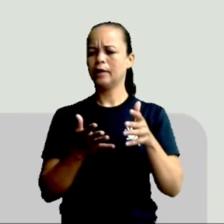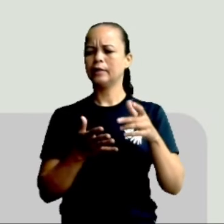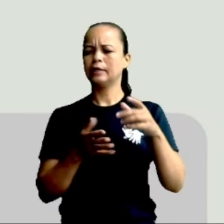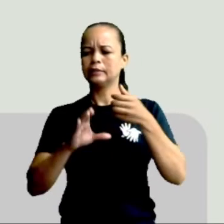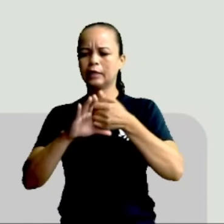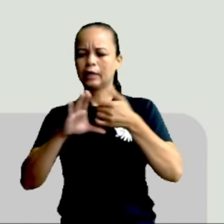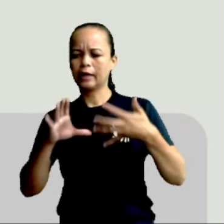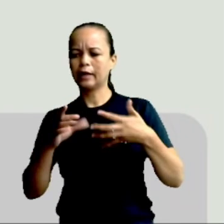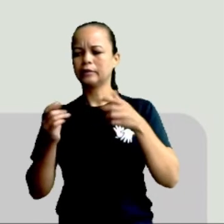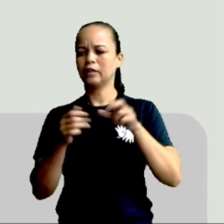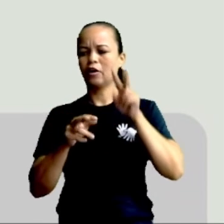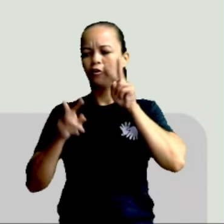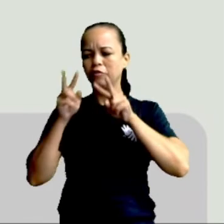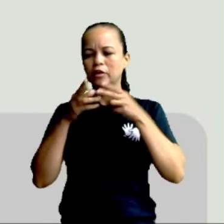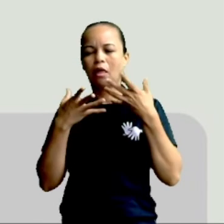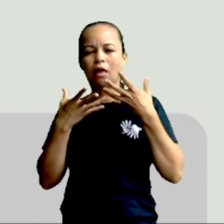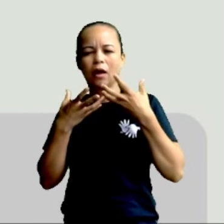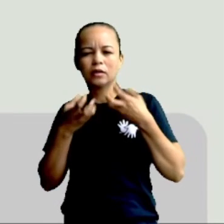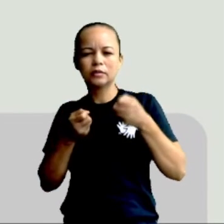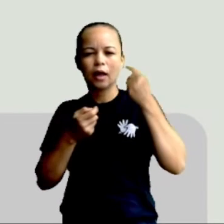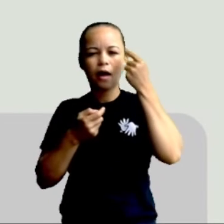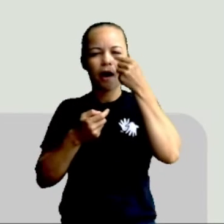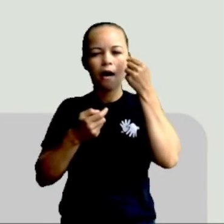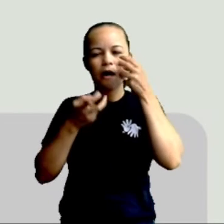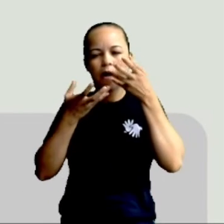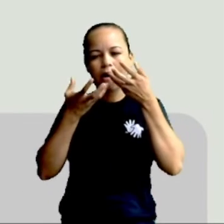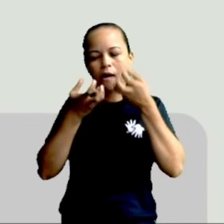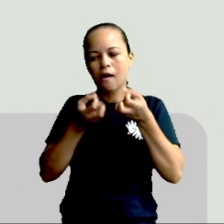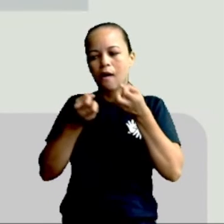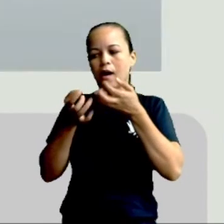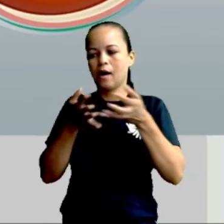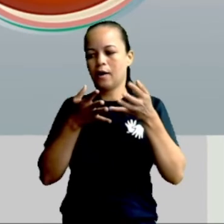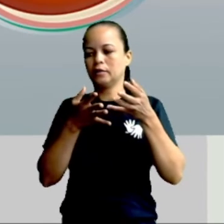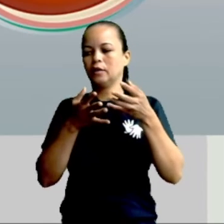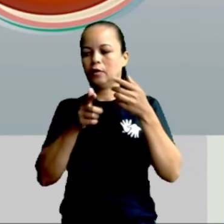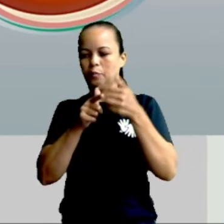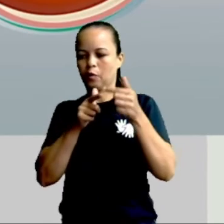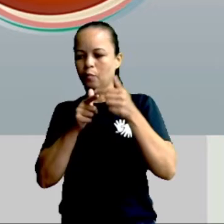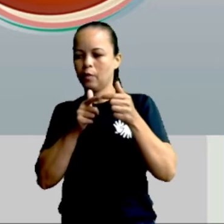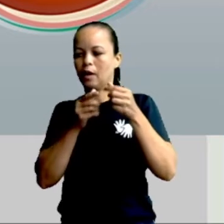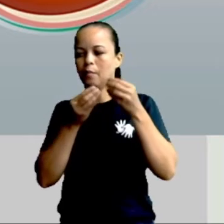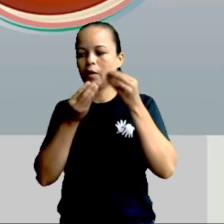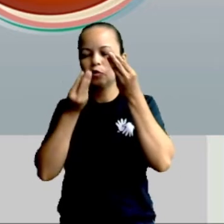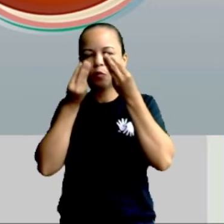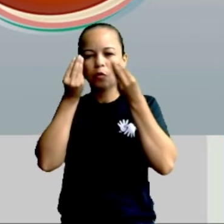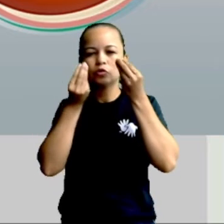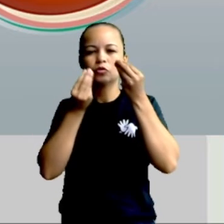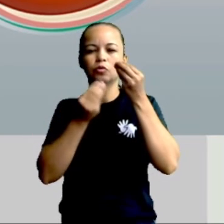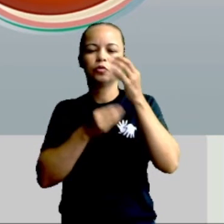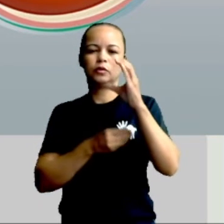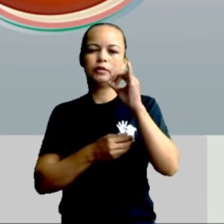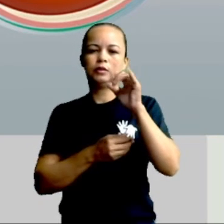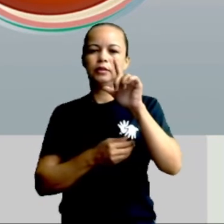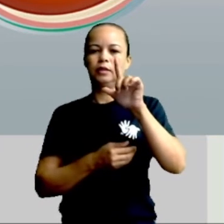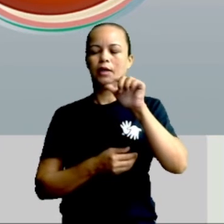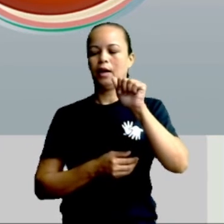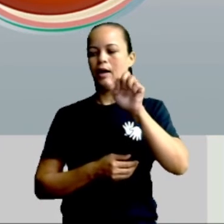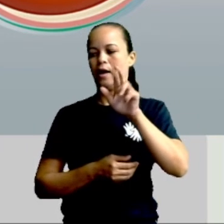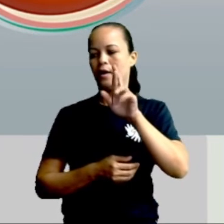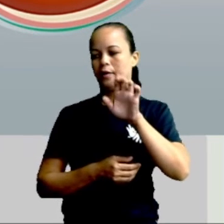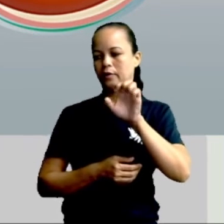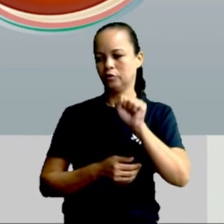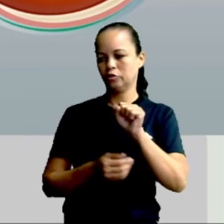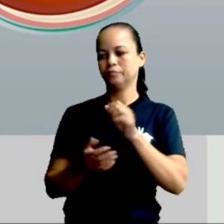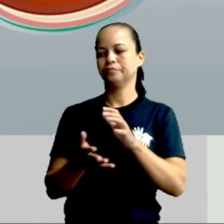Ciliares. Então é utilizado uma lente convergente também para resolver isso daí, tá? Tá aqui, ó, uma lente convergente.